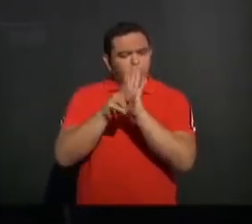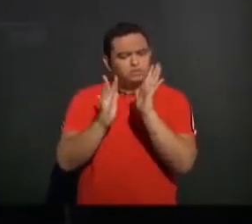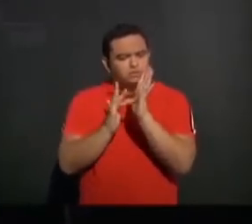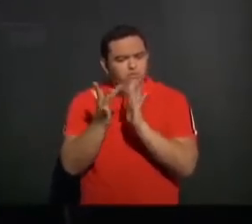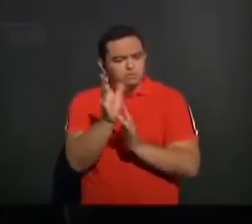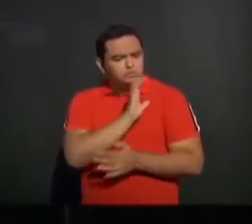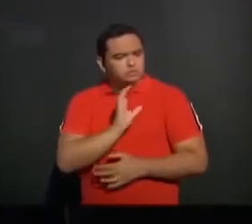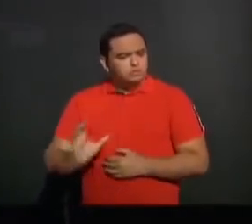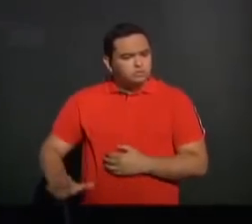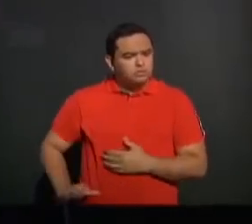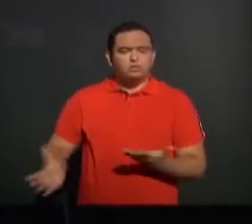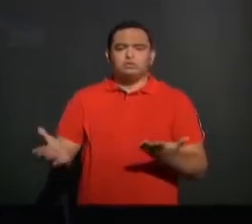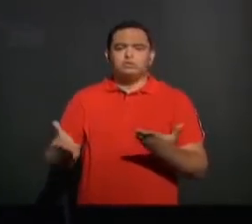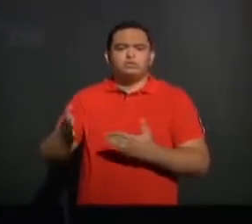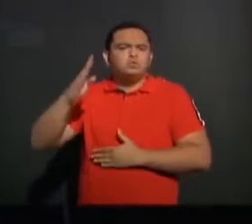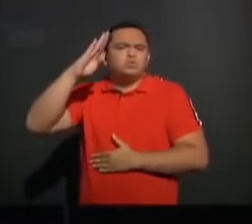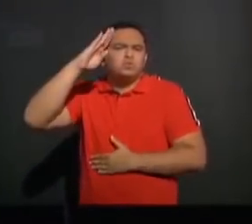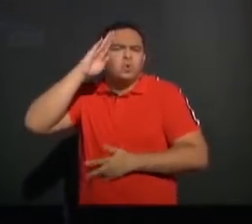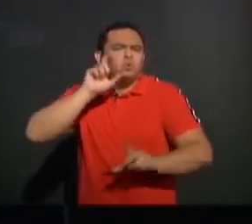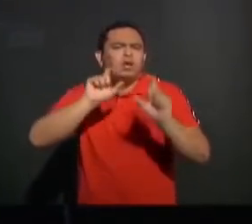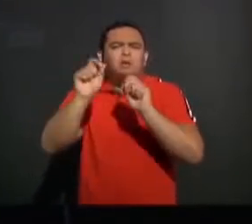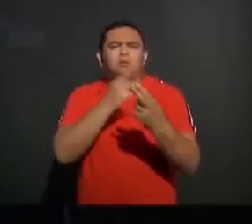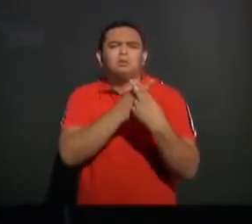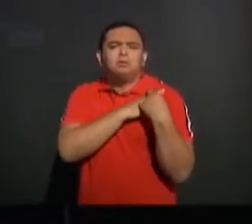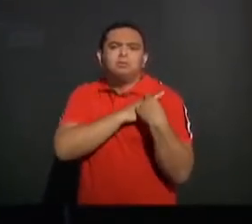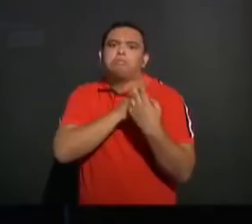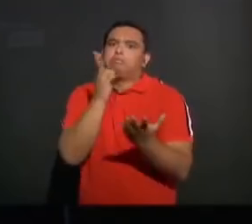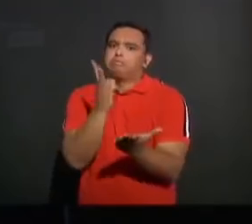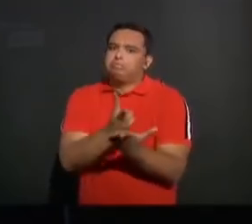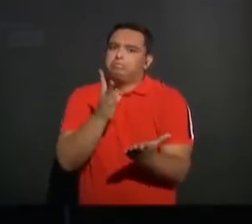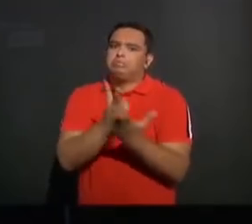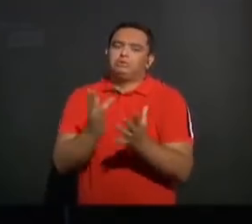Cristo. Soldado existe para sofrer.